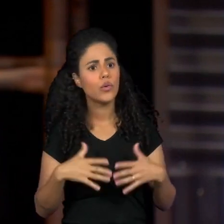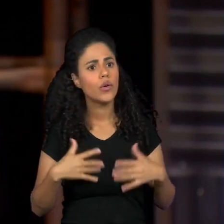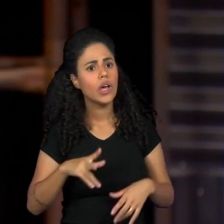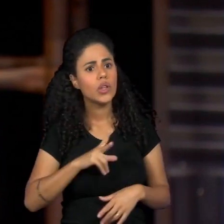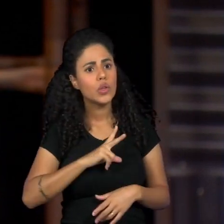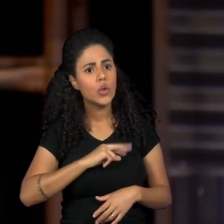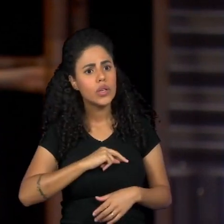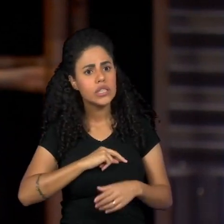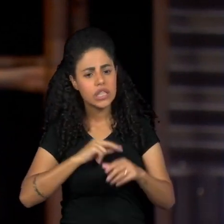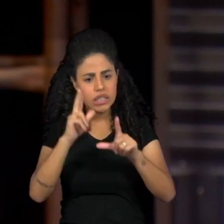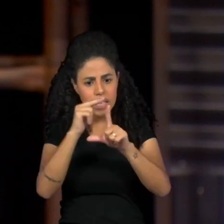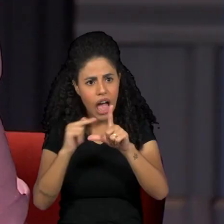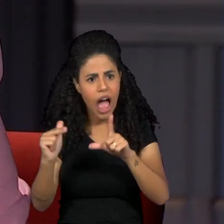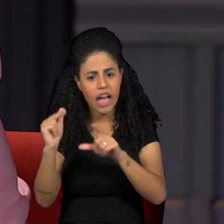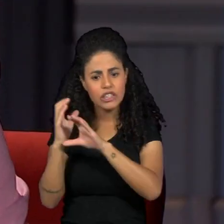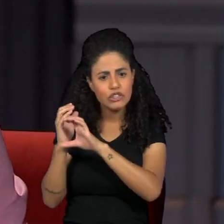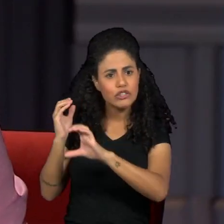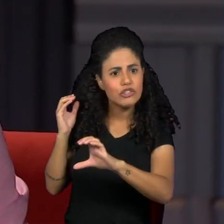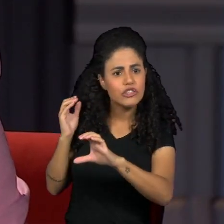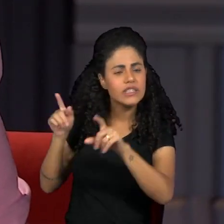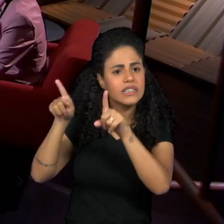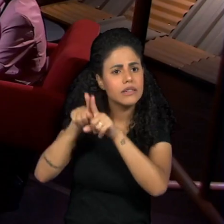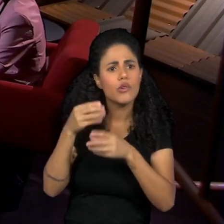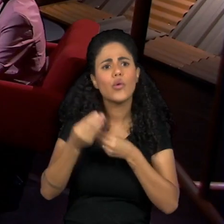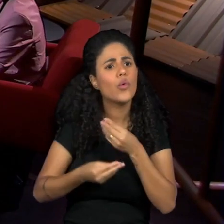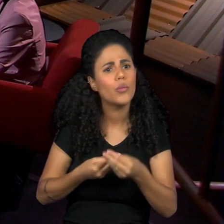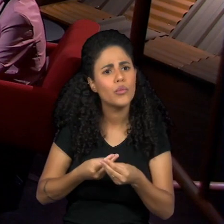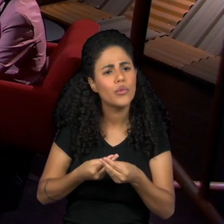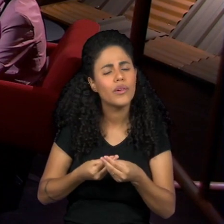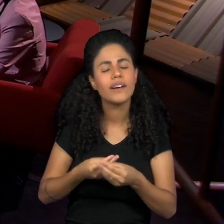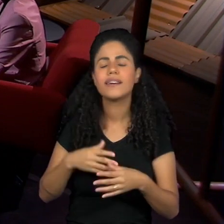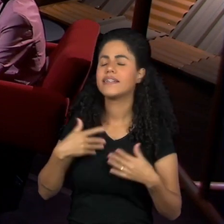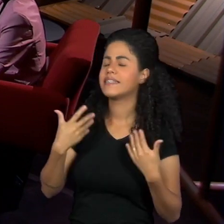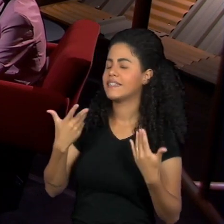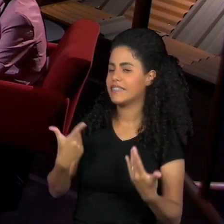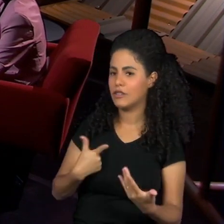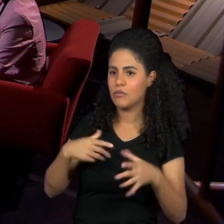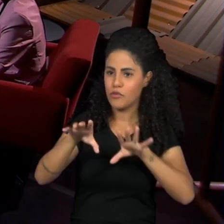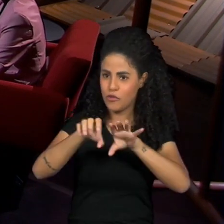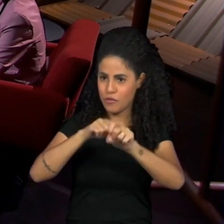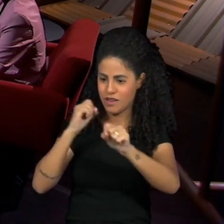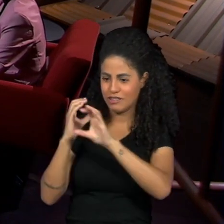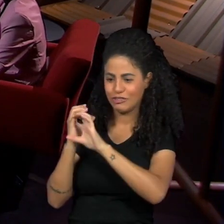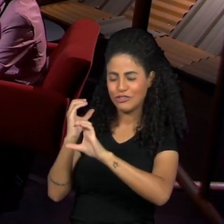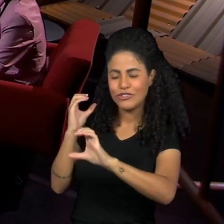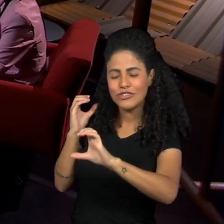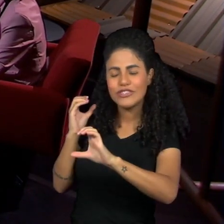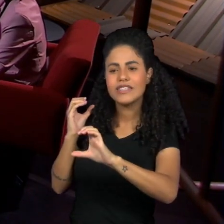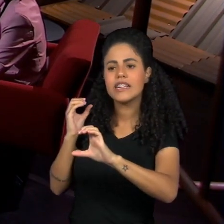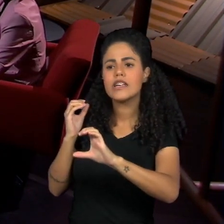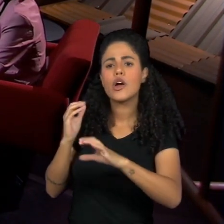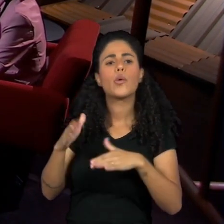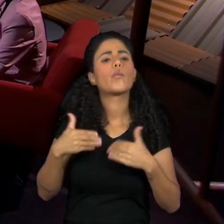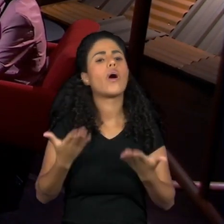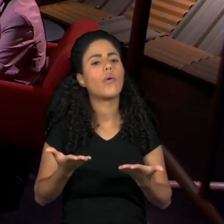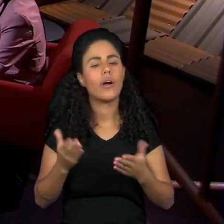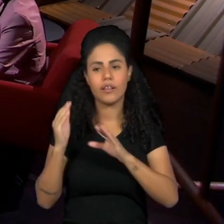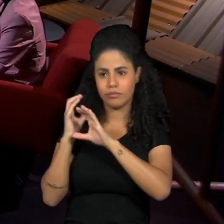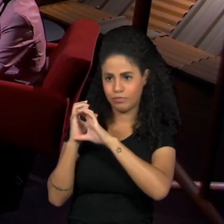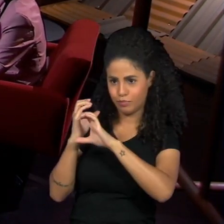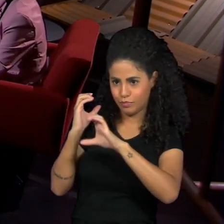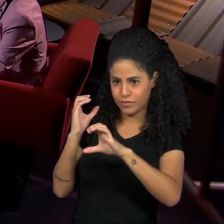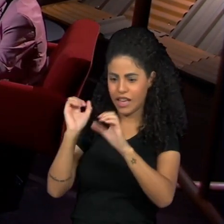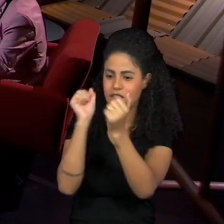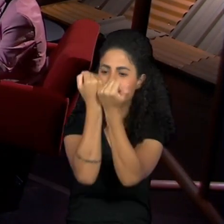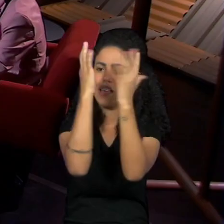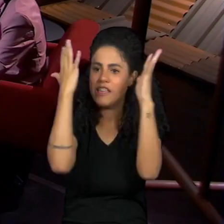Ela é designer e engenheira? Sou engenheira. Como assim? Eu me formei em engenharia. Eu queria mudar o planeta, engenharia ambiental, que